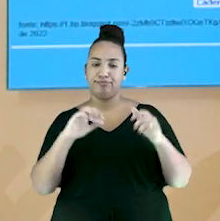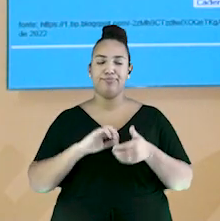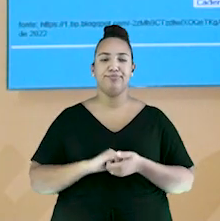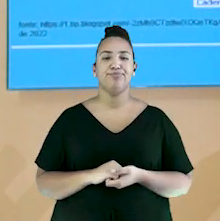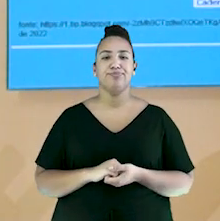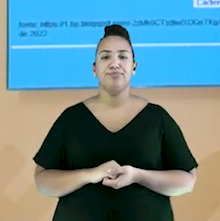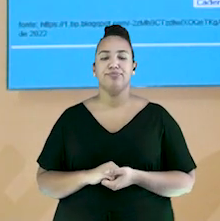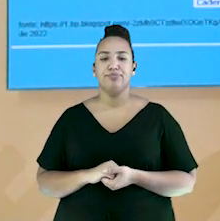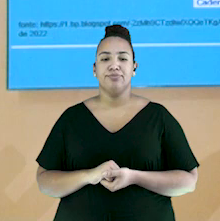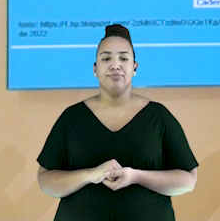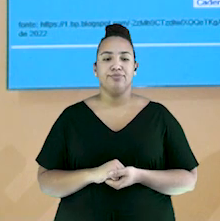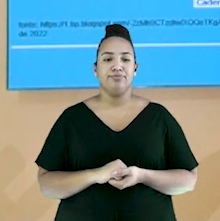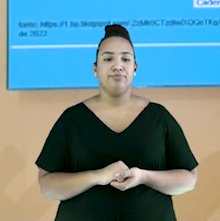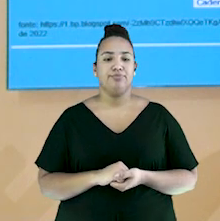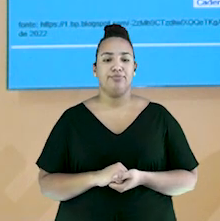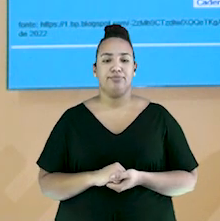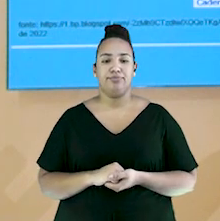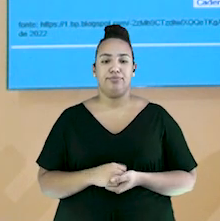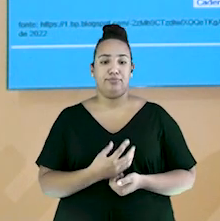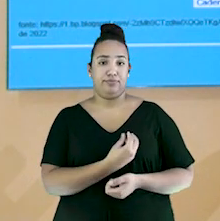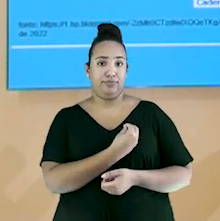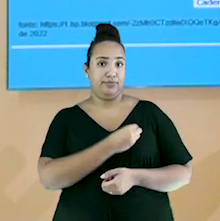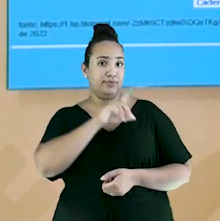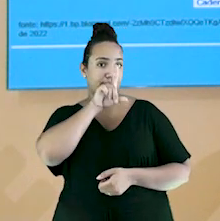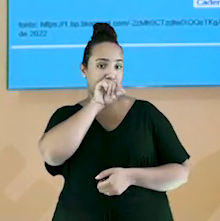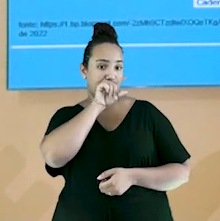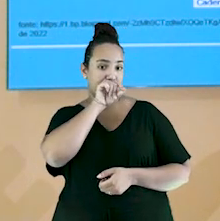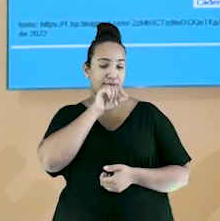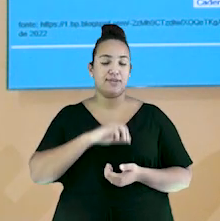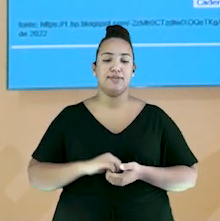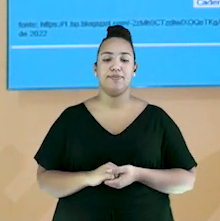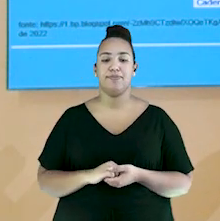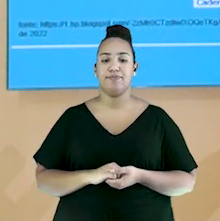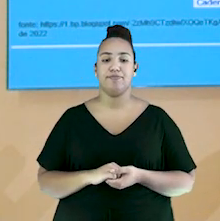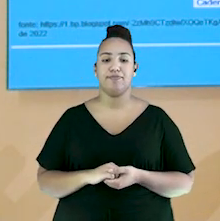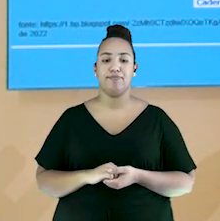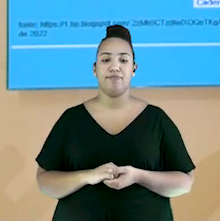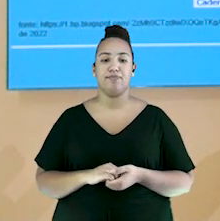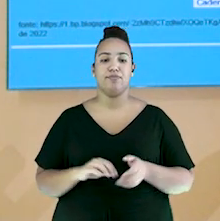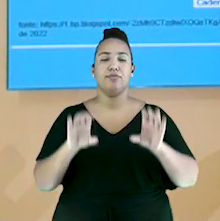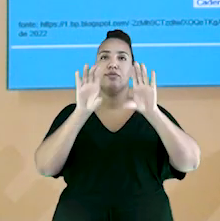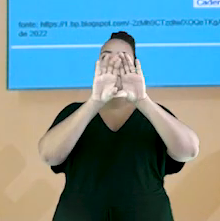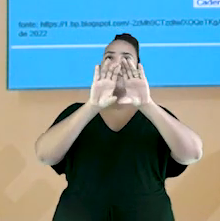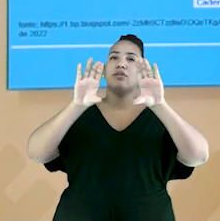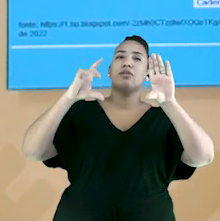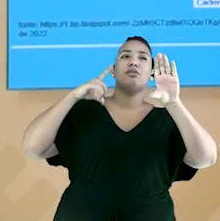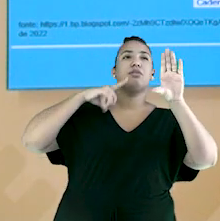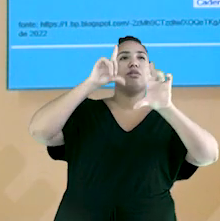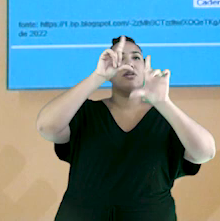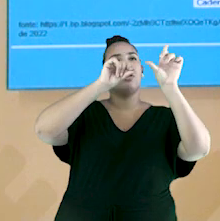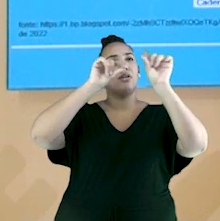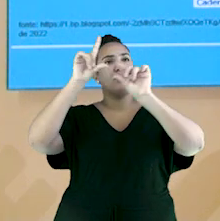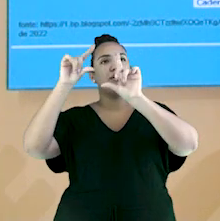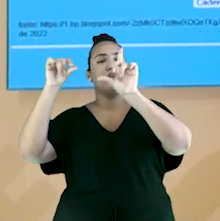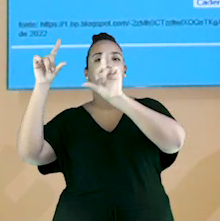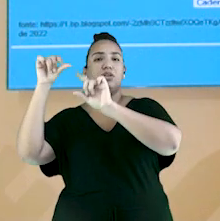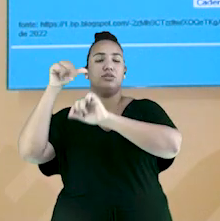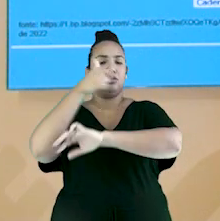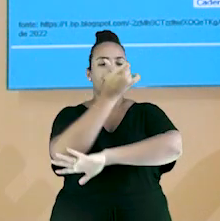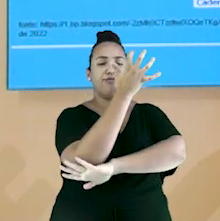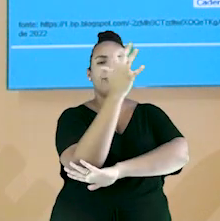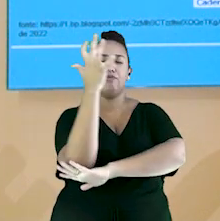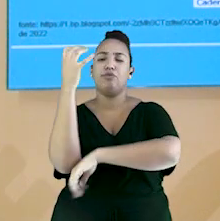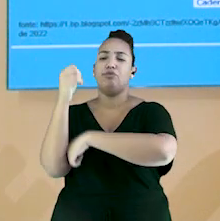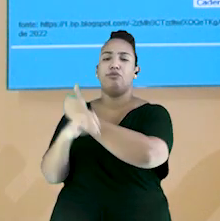do cartunista Carlos. Vamos ler juntos. Vida de passarinho. Gonçalves Dias. Nosso céu tem mais estrelas,